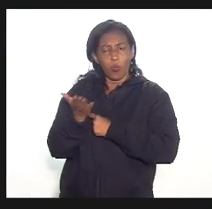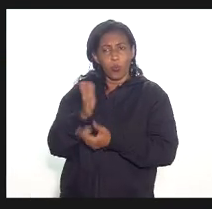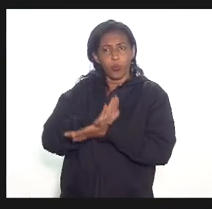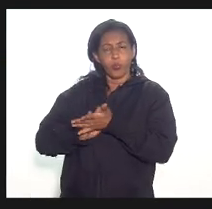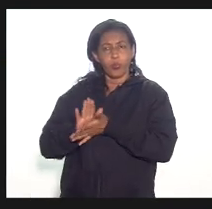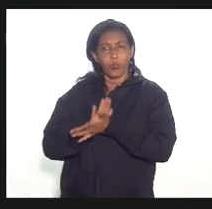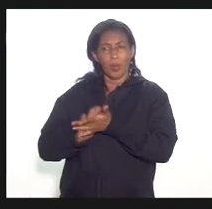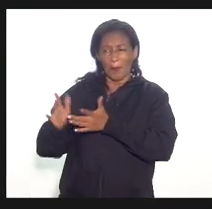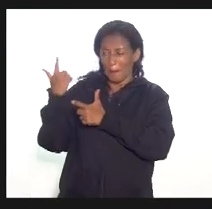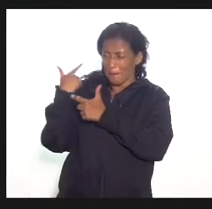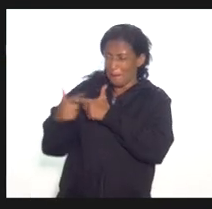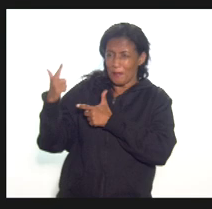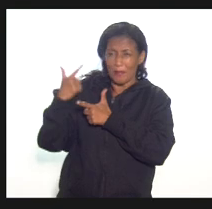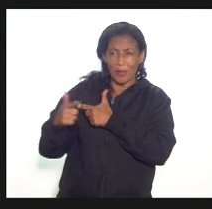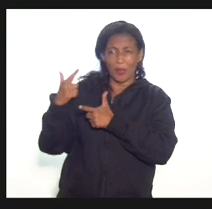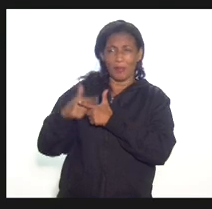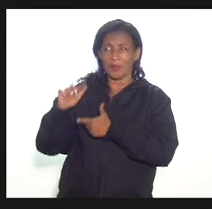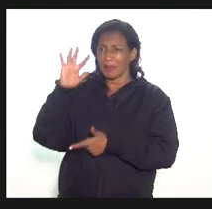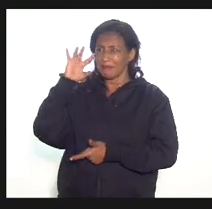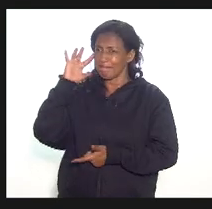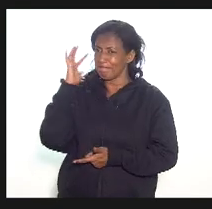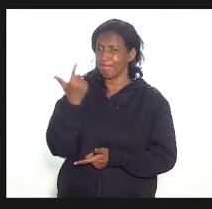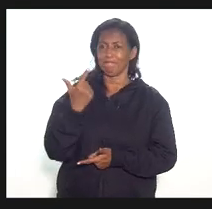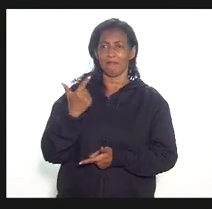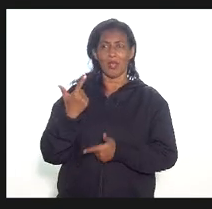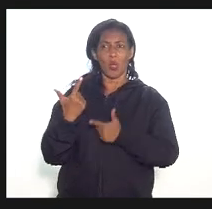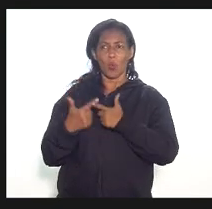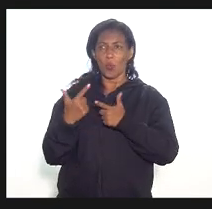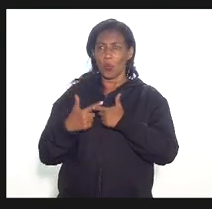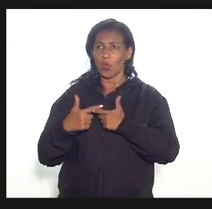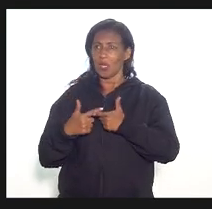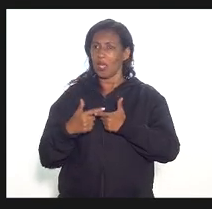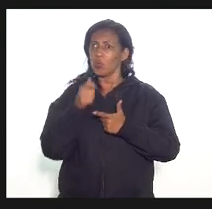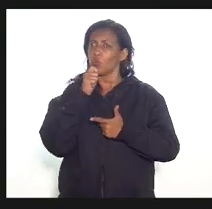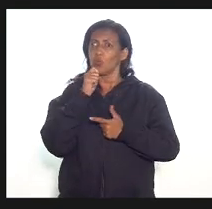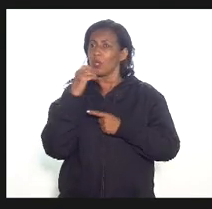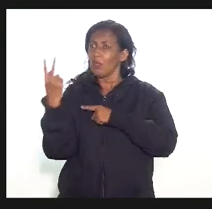problemas que não foram resolvidos porque não quiseram